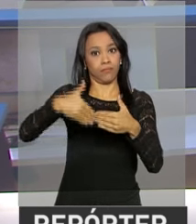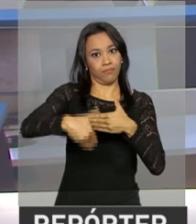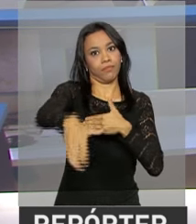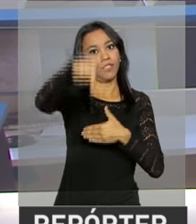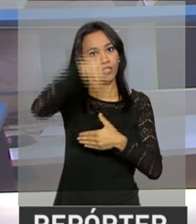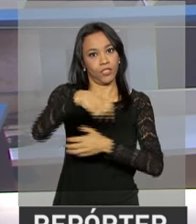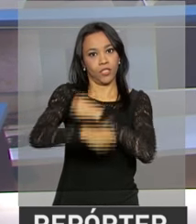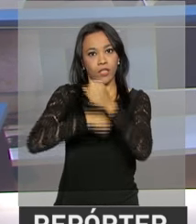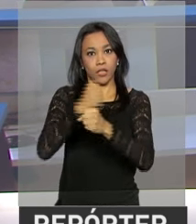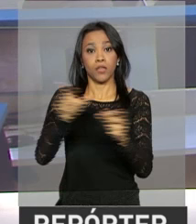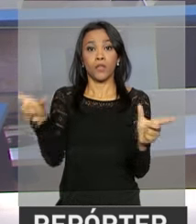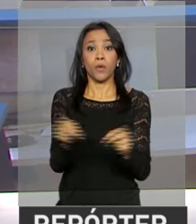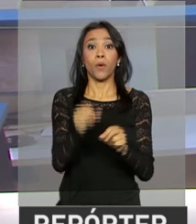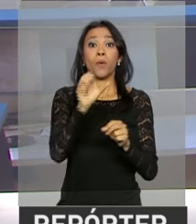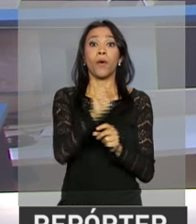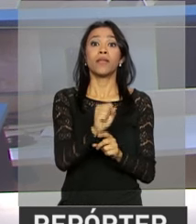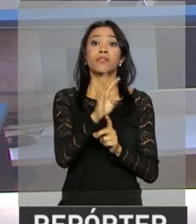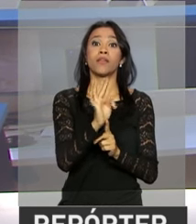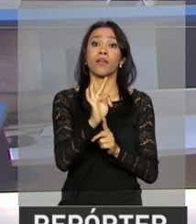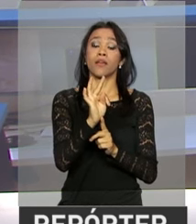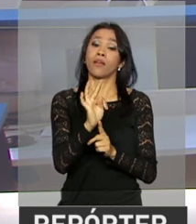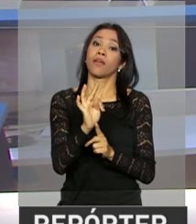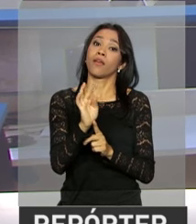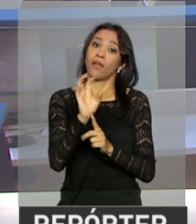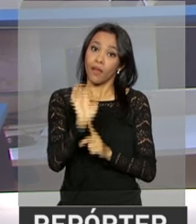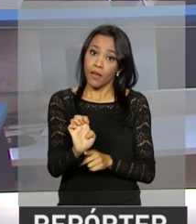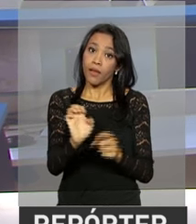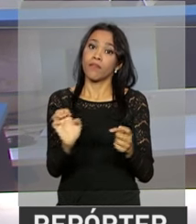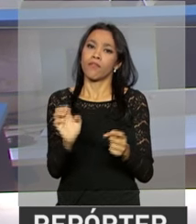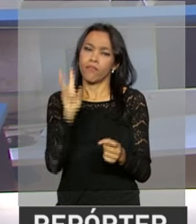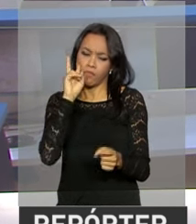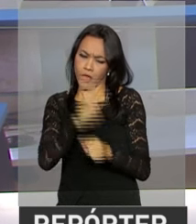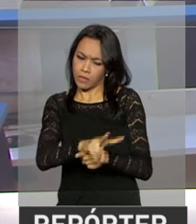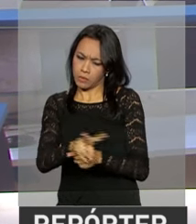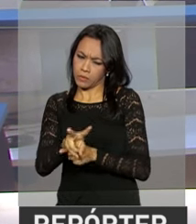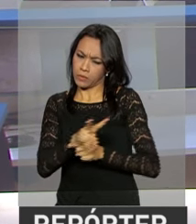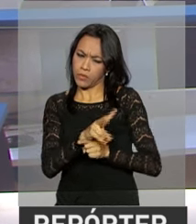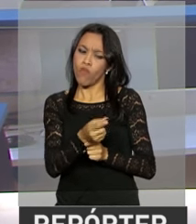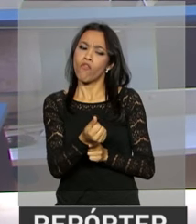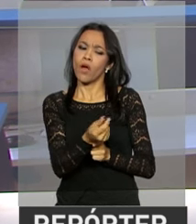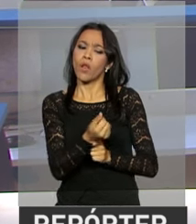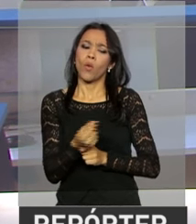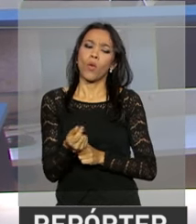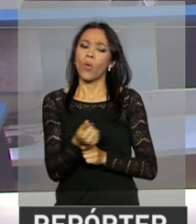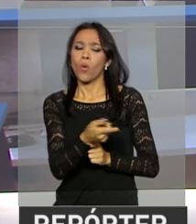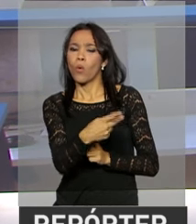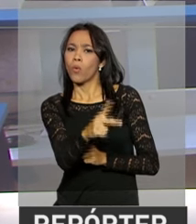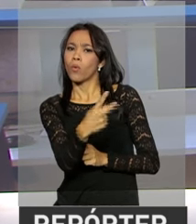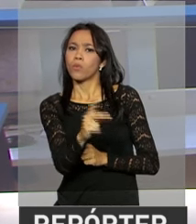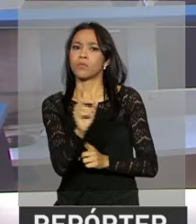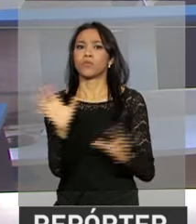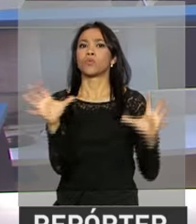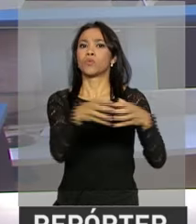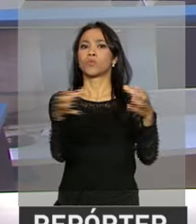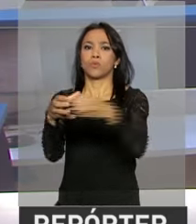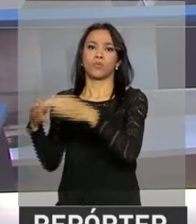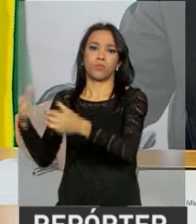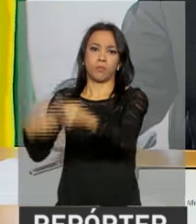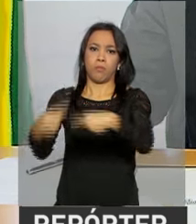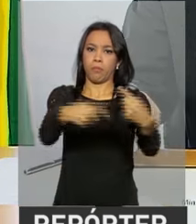o Tribunal Superior eleitoral vai analisar a veracidade dos valores declarados pelos candidatos e